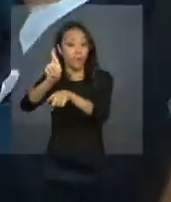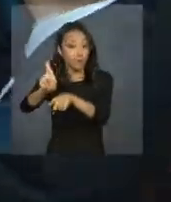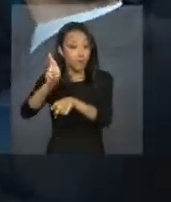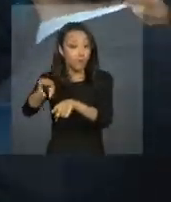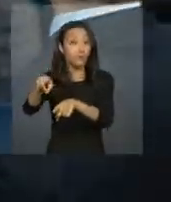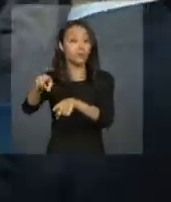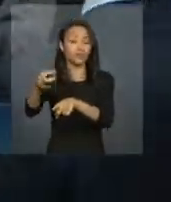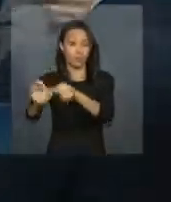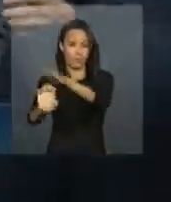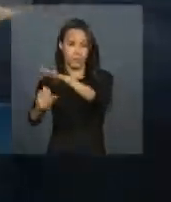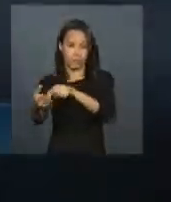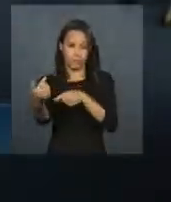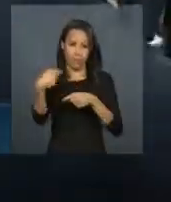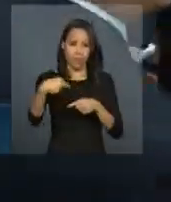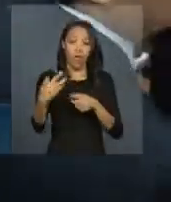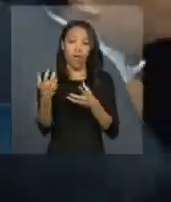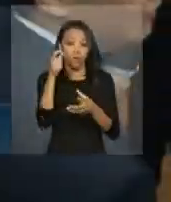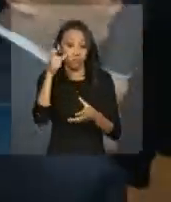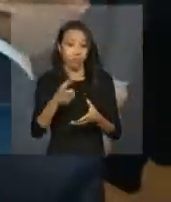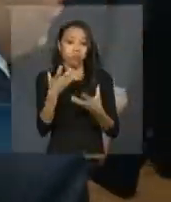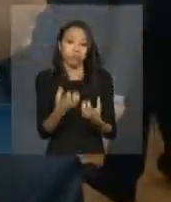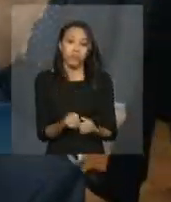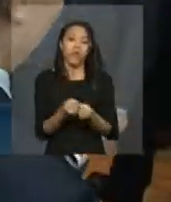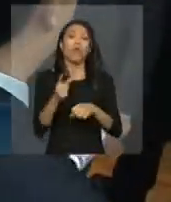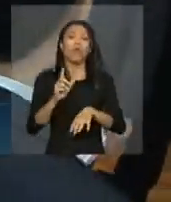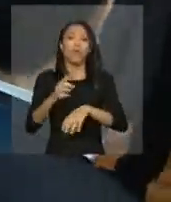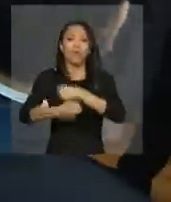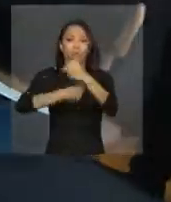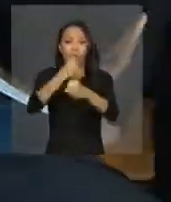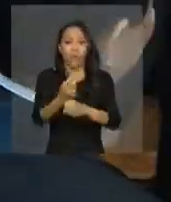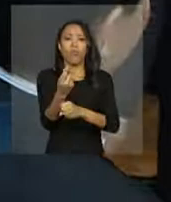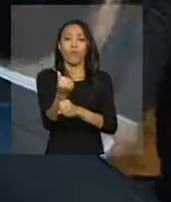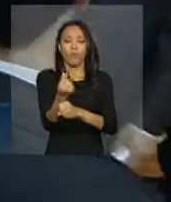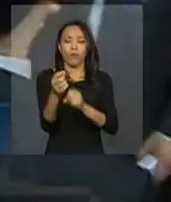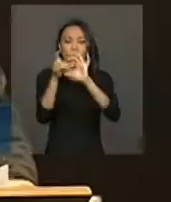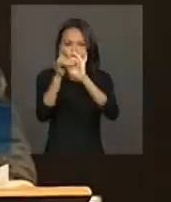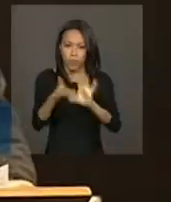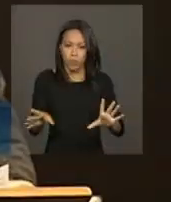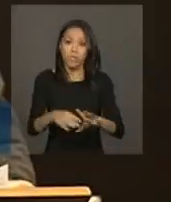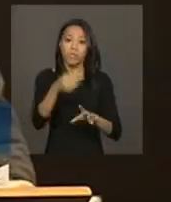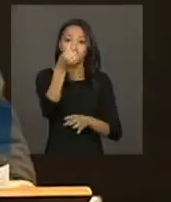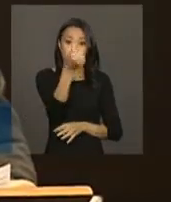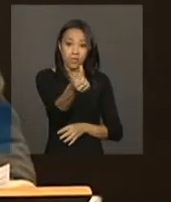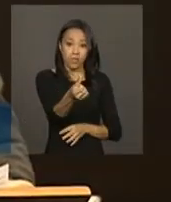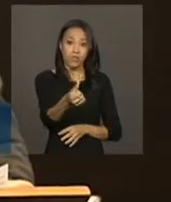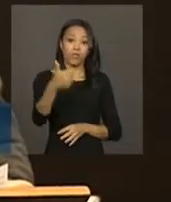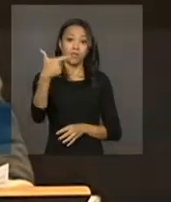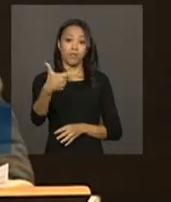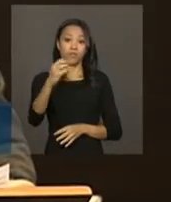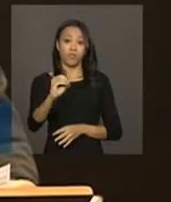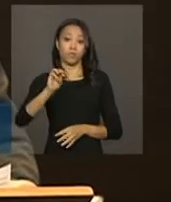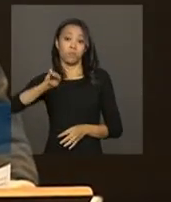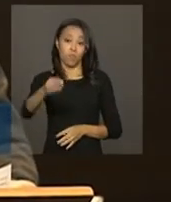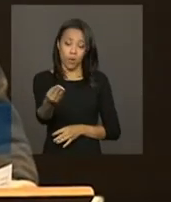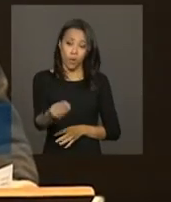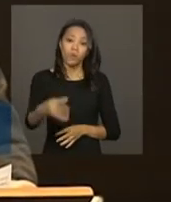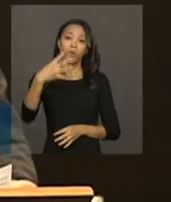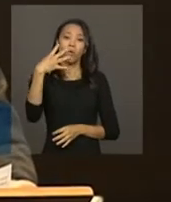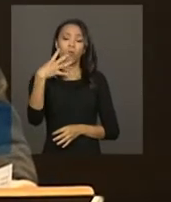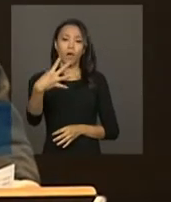construções Brasil limitada valor de receita anual permitida 620 milhões